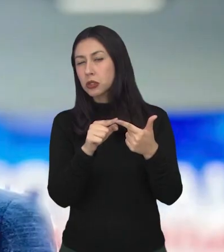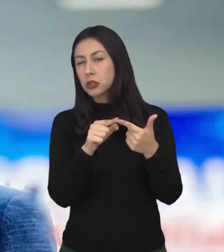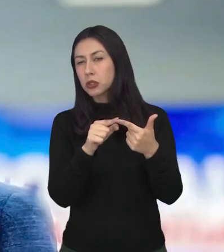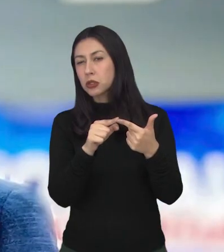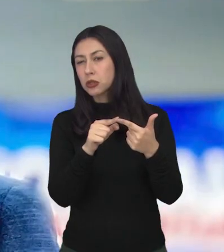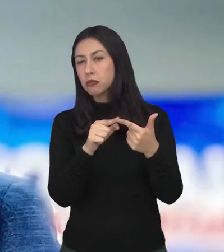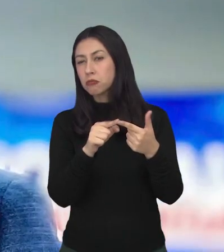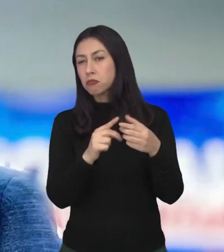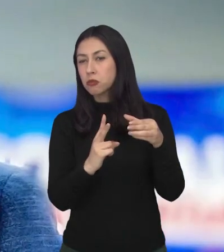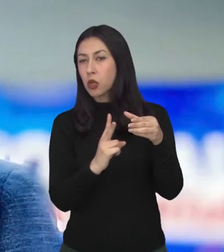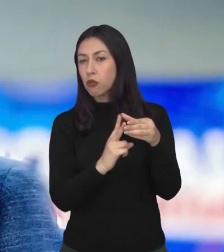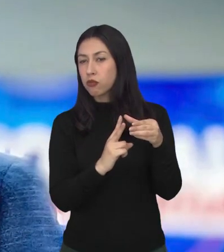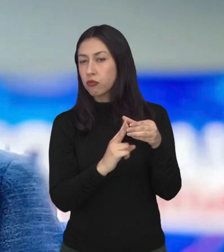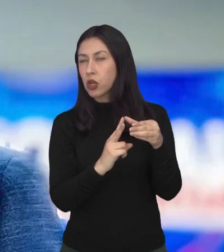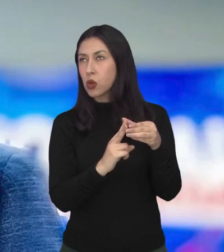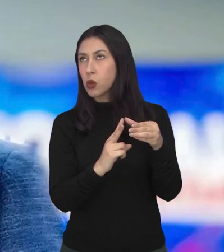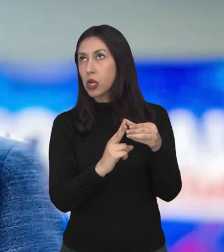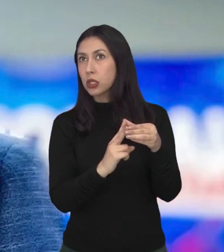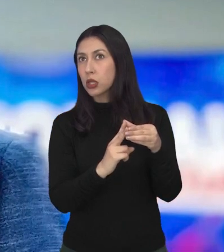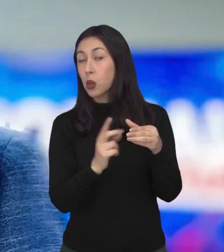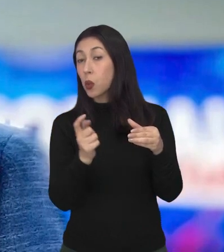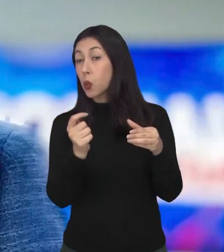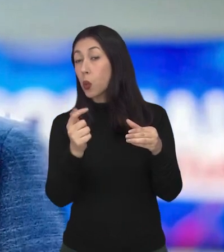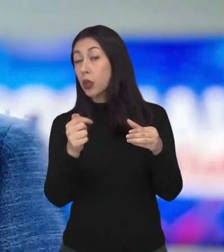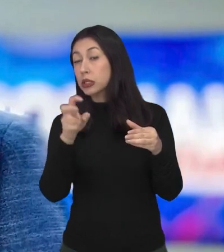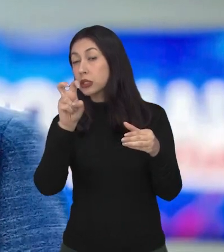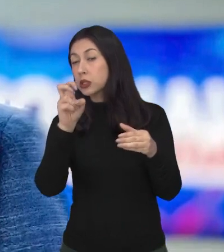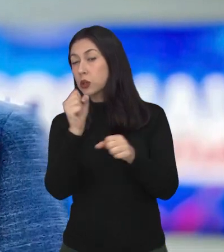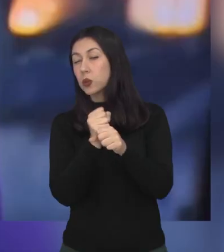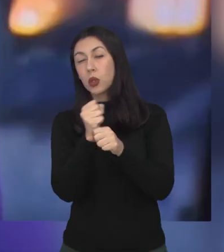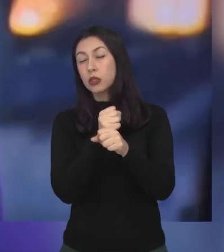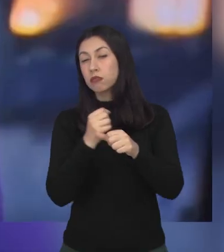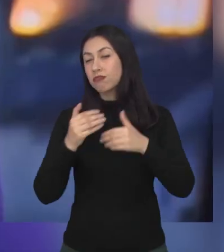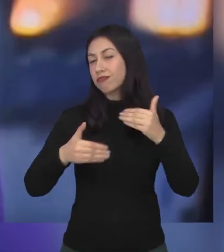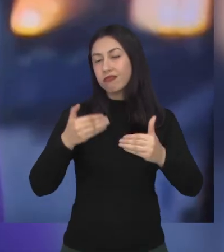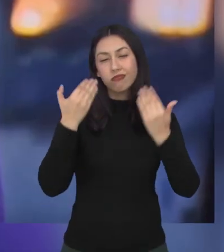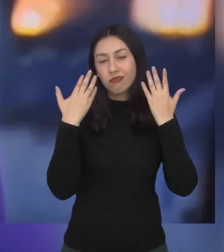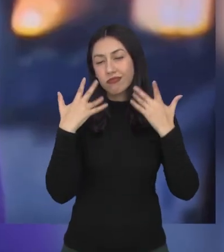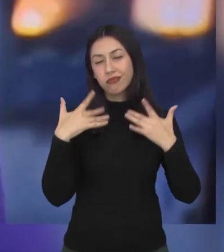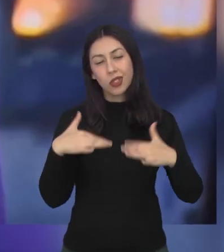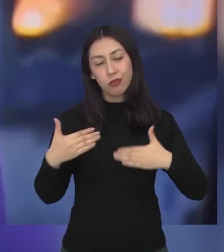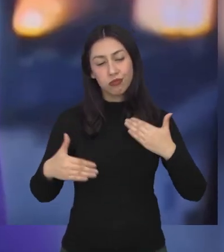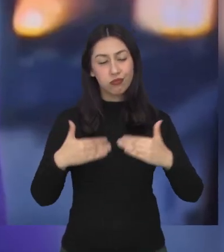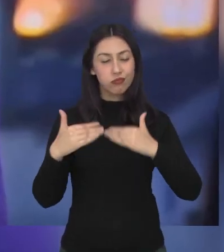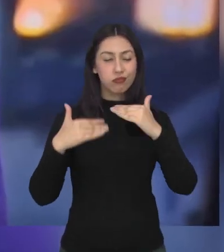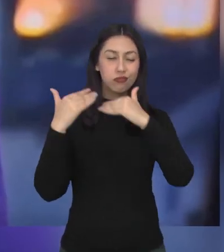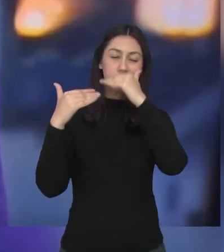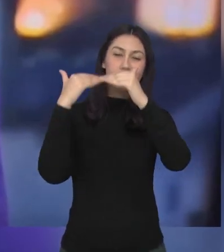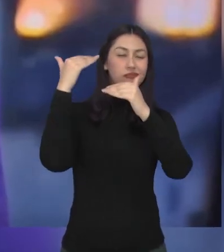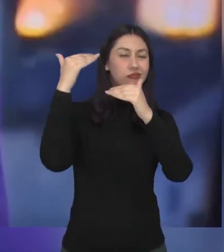para eu conseguir vencer o nervosismo e demorou para eu encontrar um tom de naturalidade também. Então aquela coisa, tô na rádio, preciso impostar minha voz,